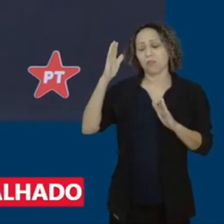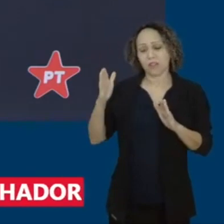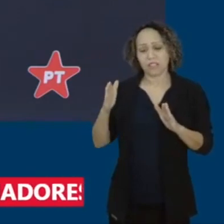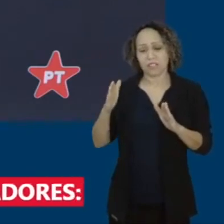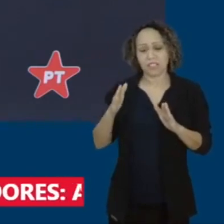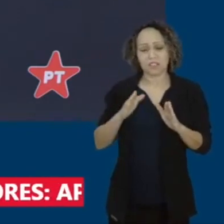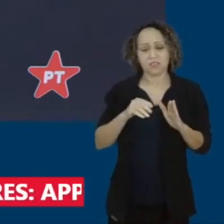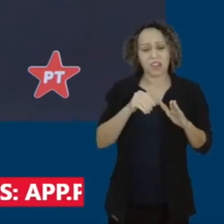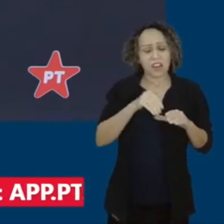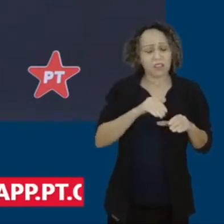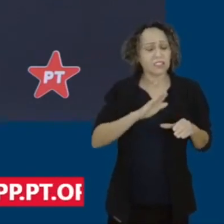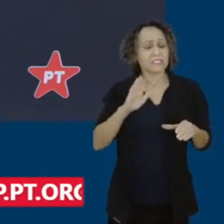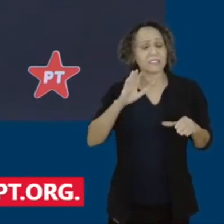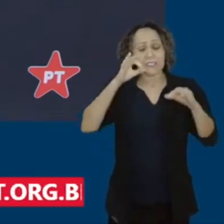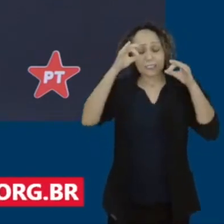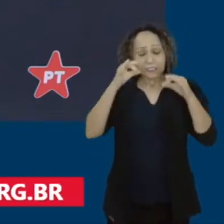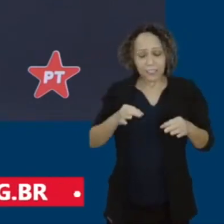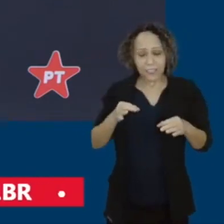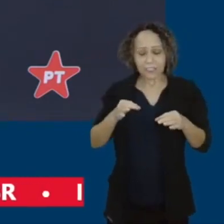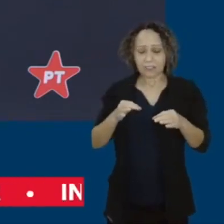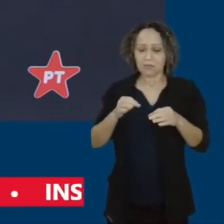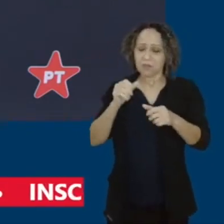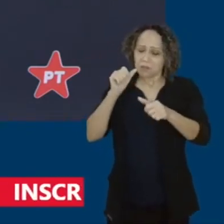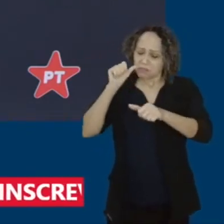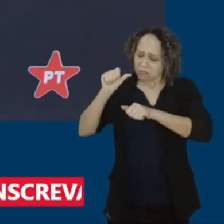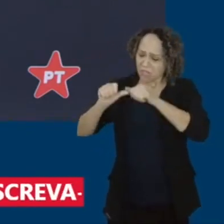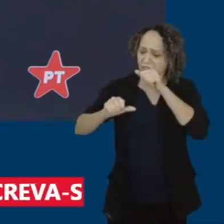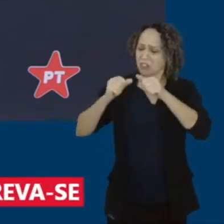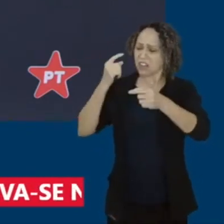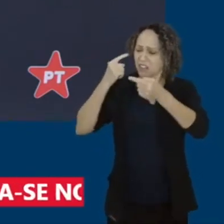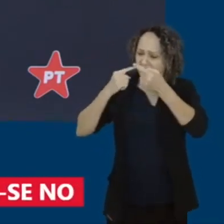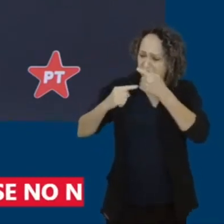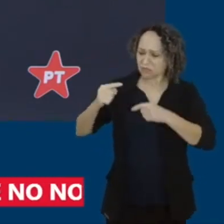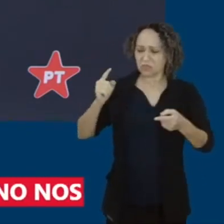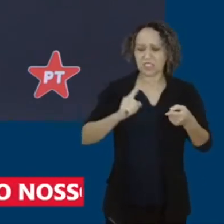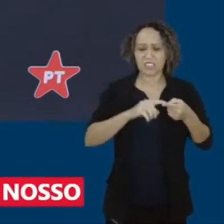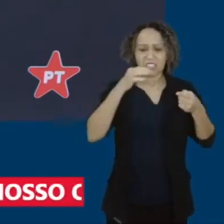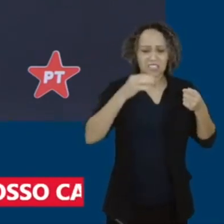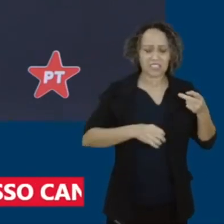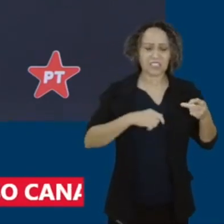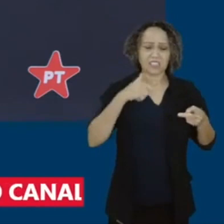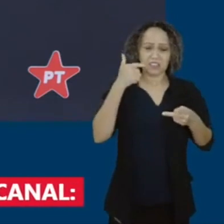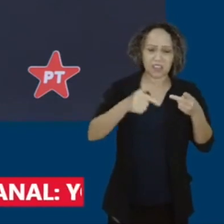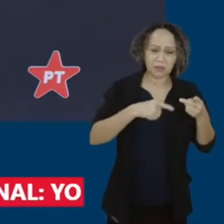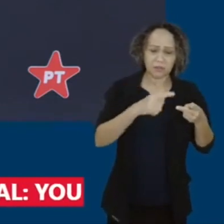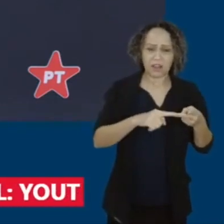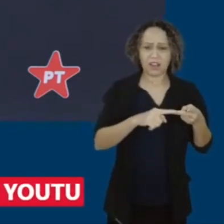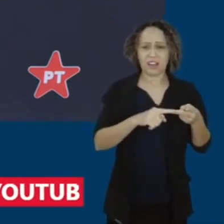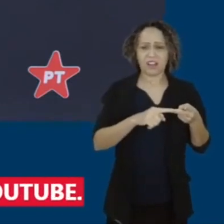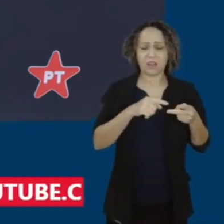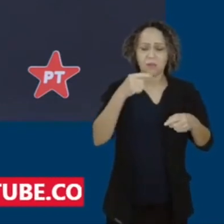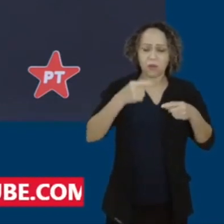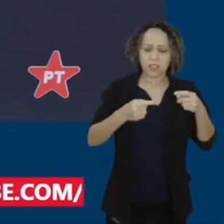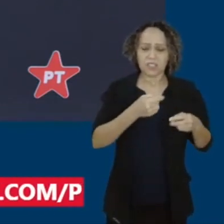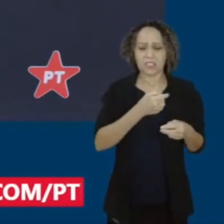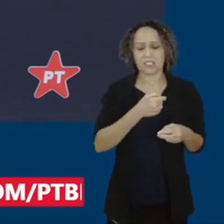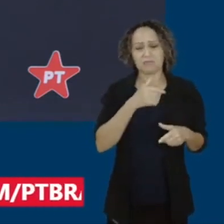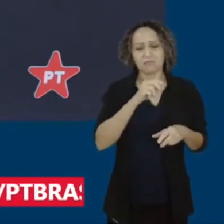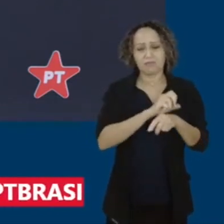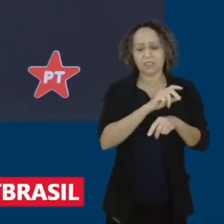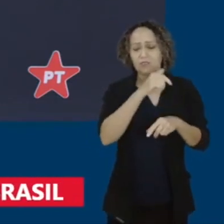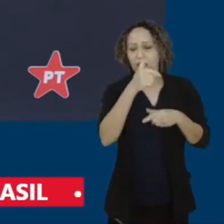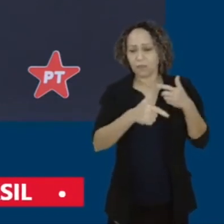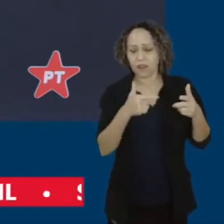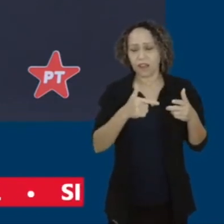a restituição da soberania, a dignidade do trabalho, a política de emprego, a política de desenvolvimento